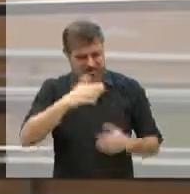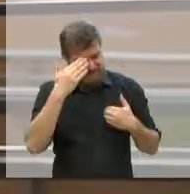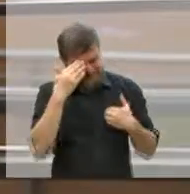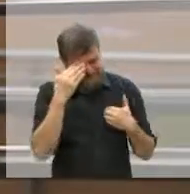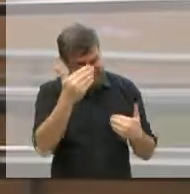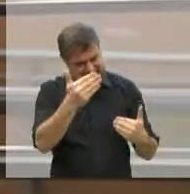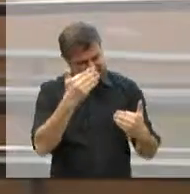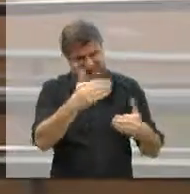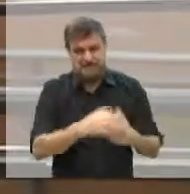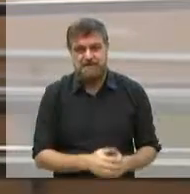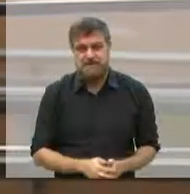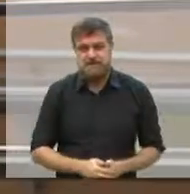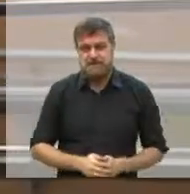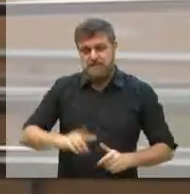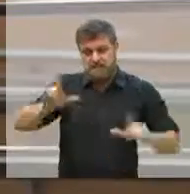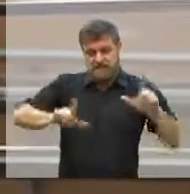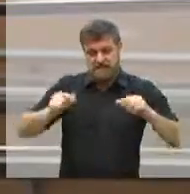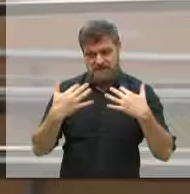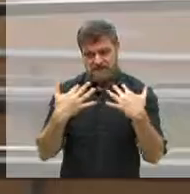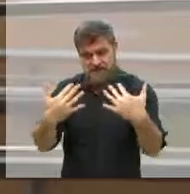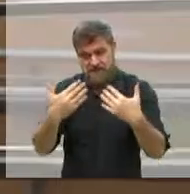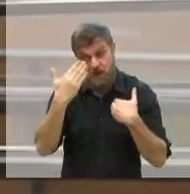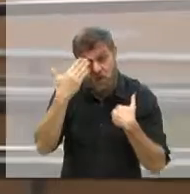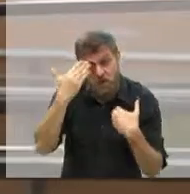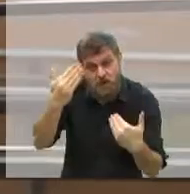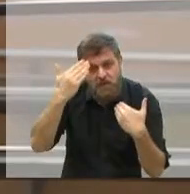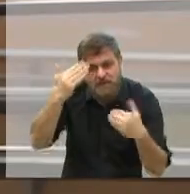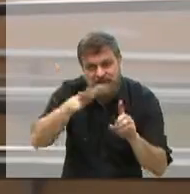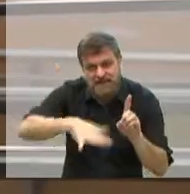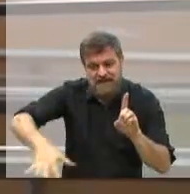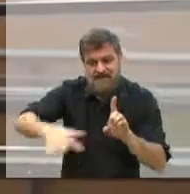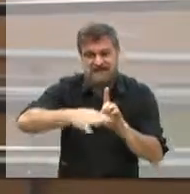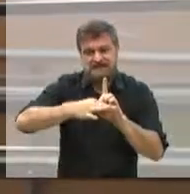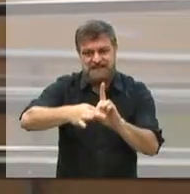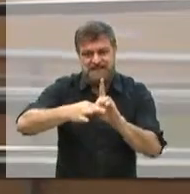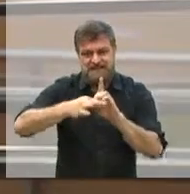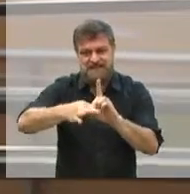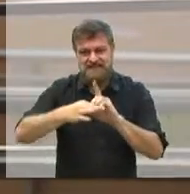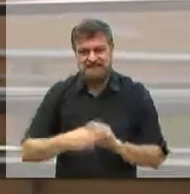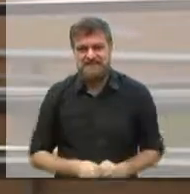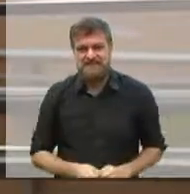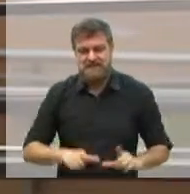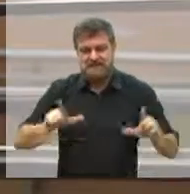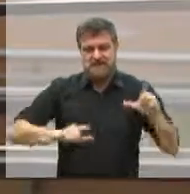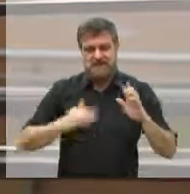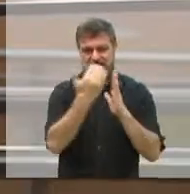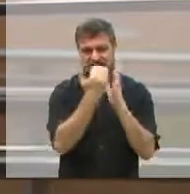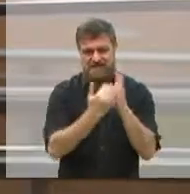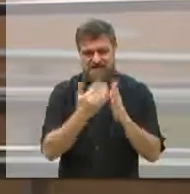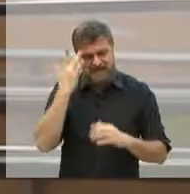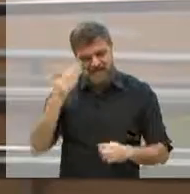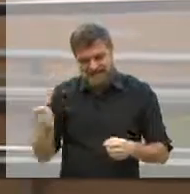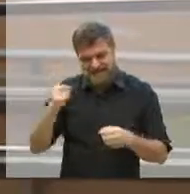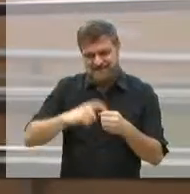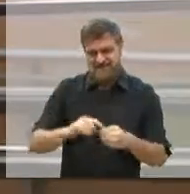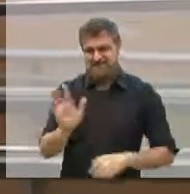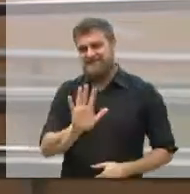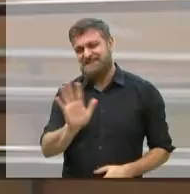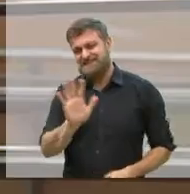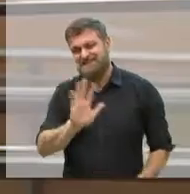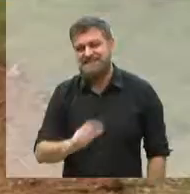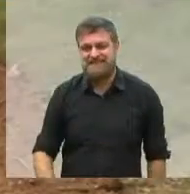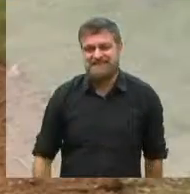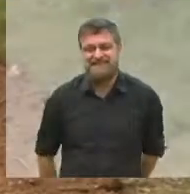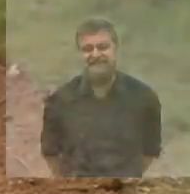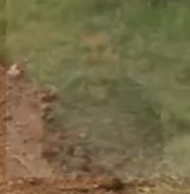muito obrigada. A você de casa também, muito obrigada pela sua companhia e audiência. O programa Em Pauta volta amanhã e a gente se vê. Tchau!